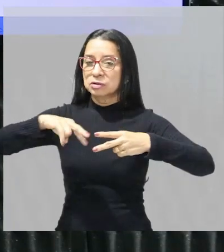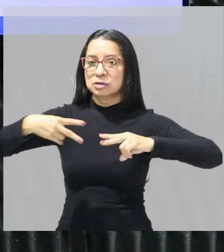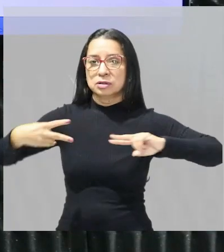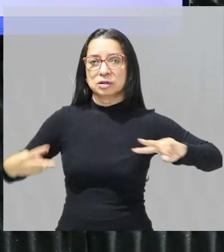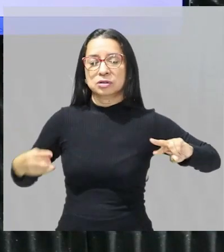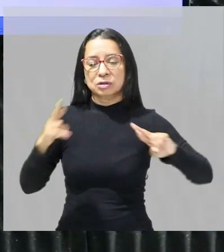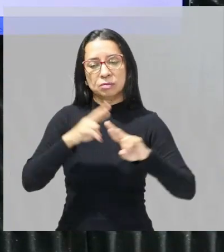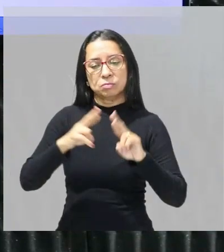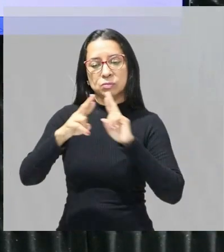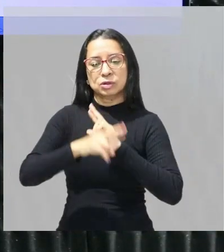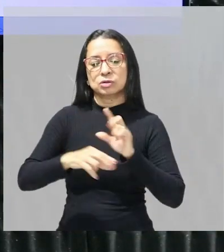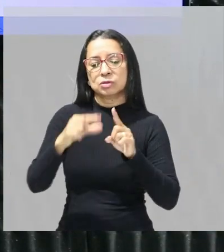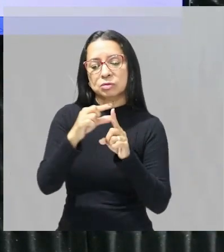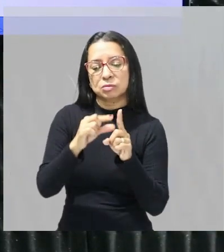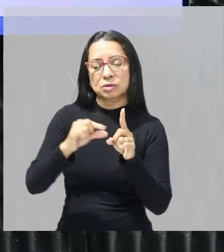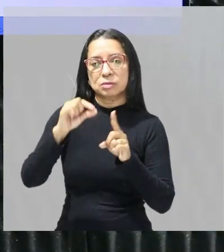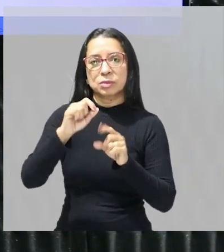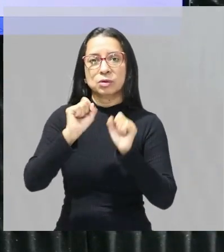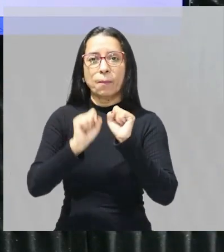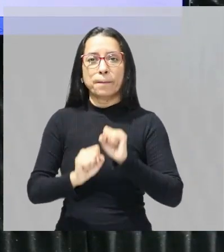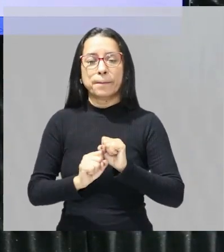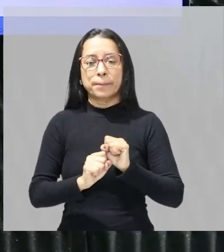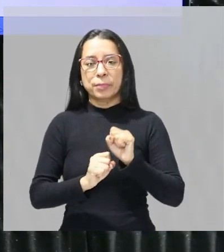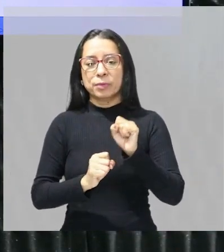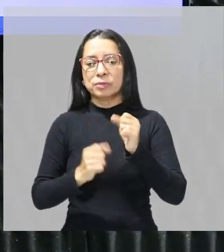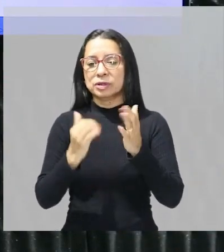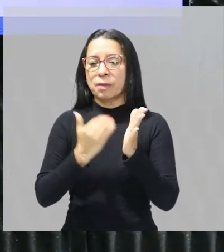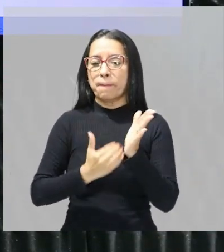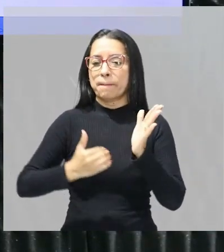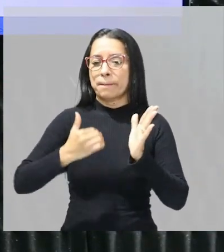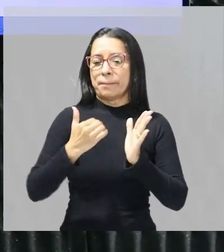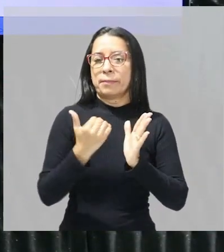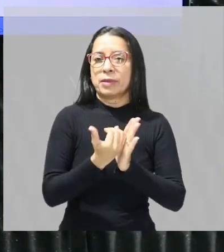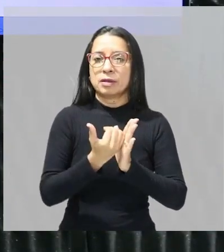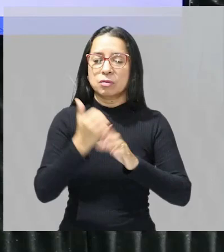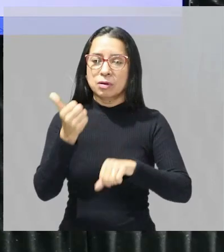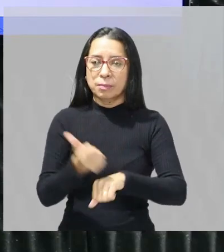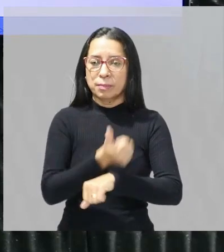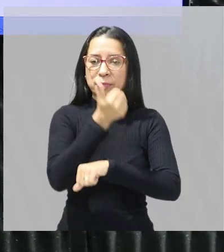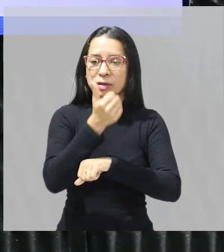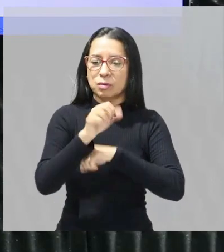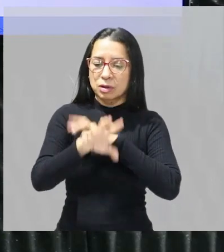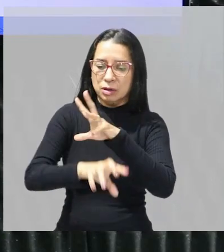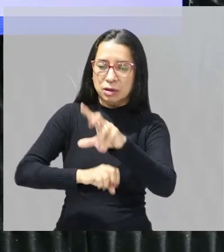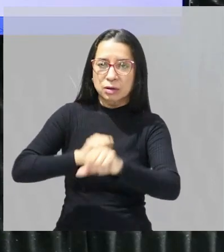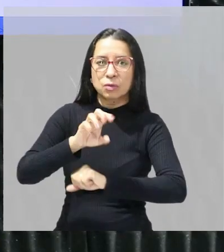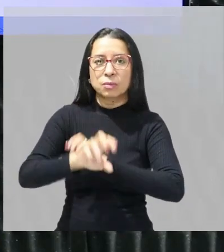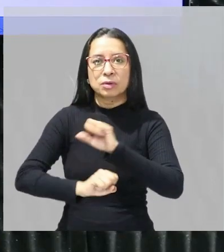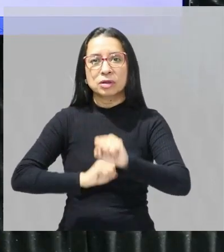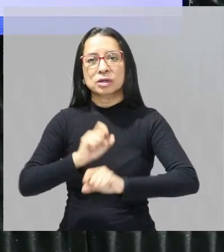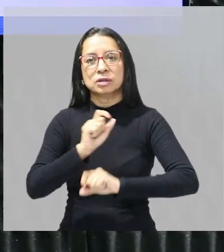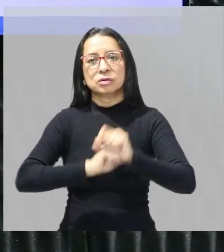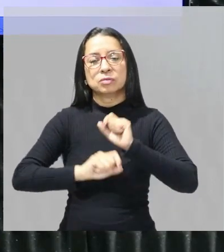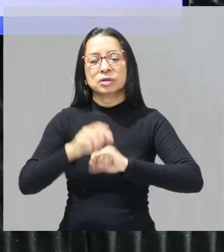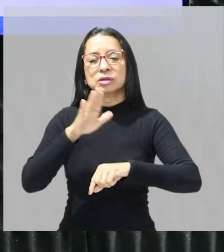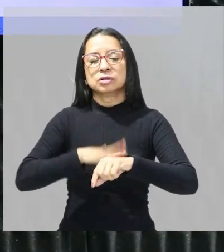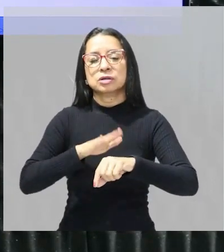a sementes, né, para que tu possa, por exemplo, melhorar essa colheita, né, o que nós chamamos de